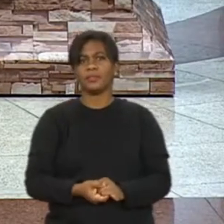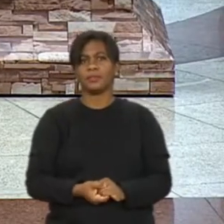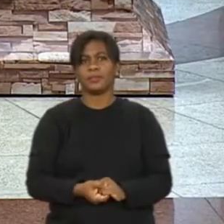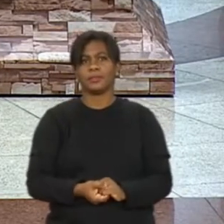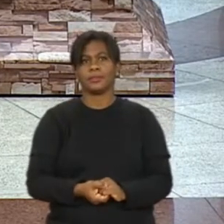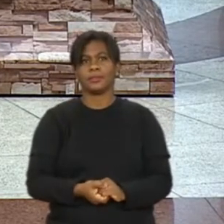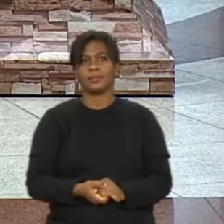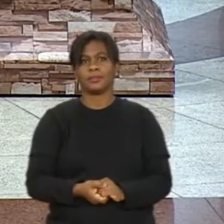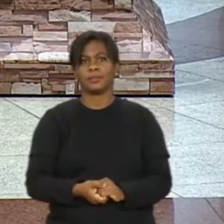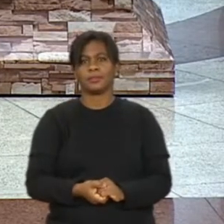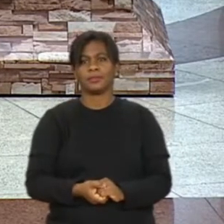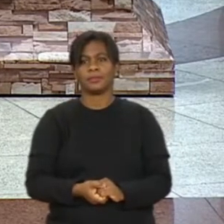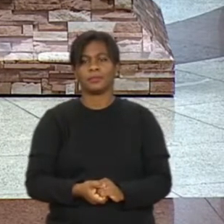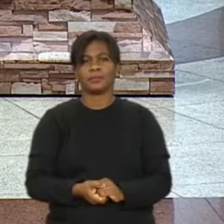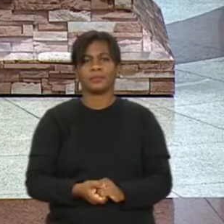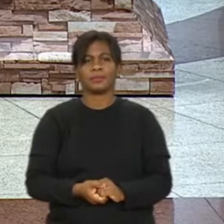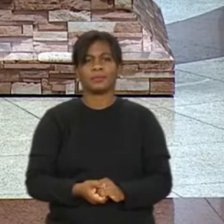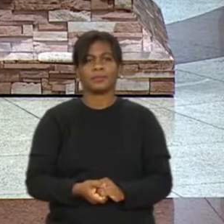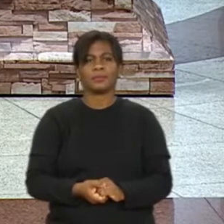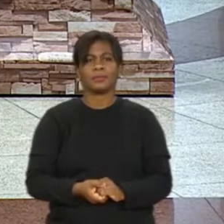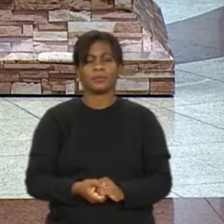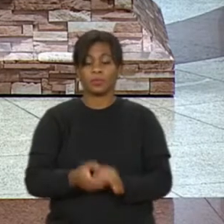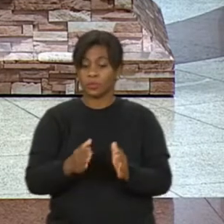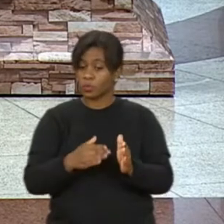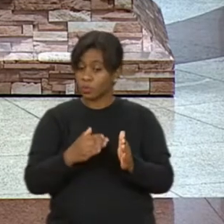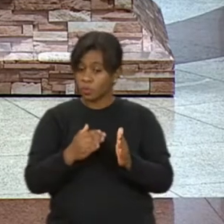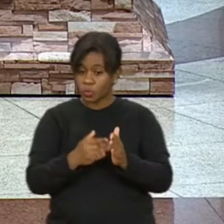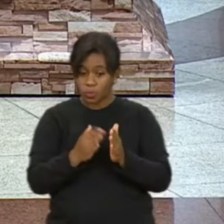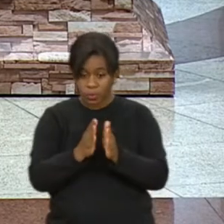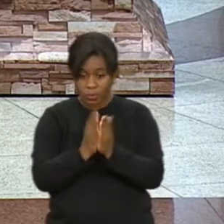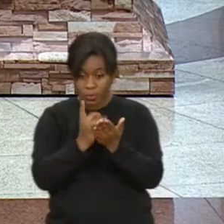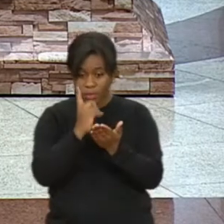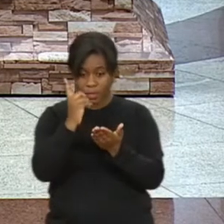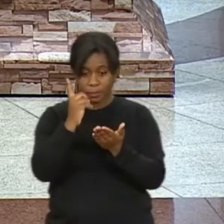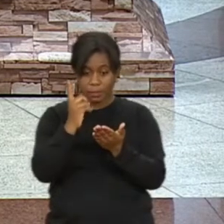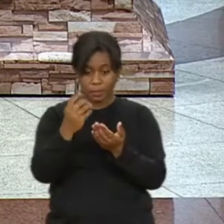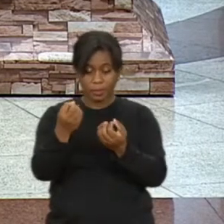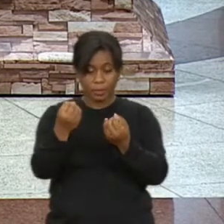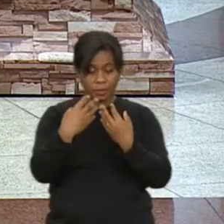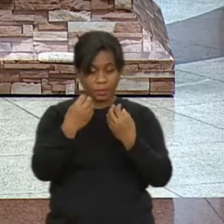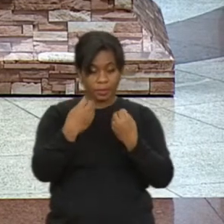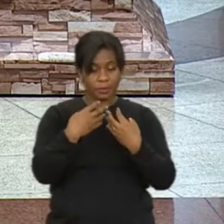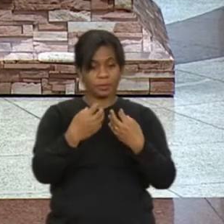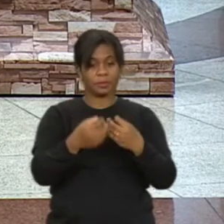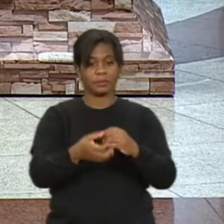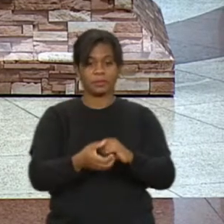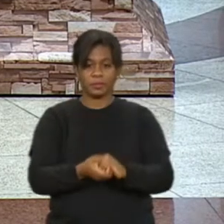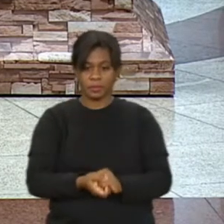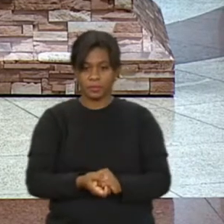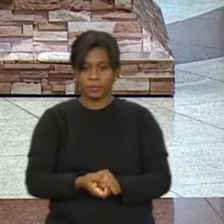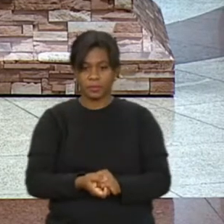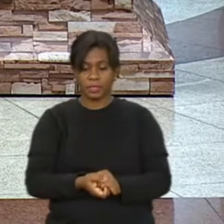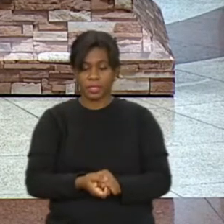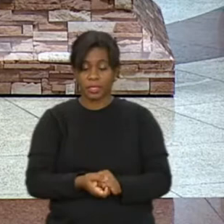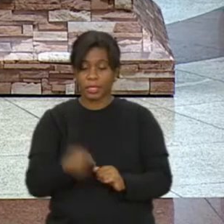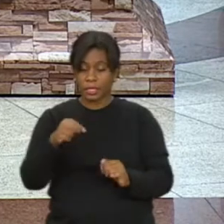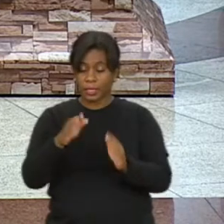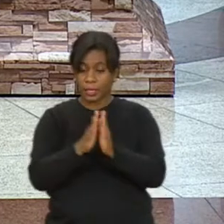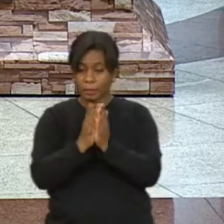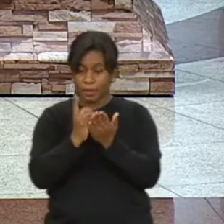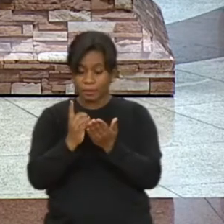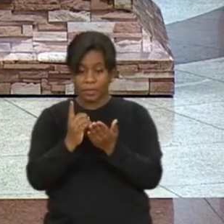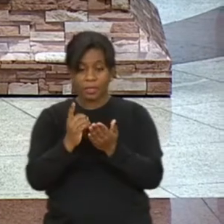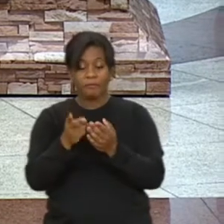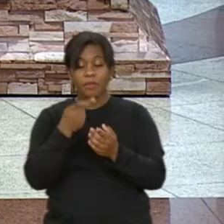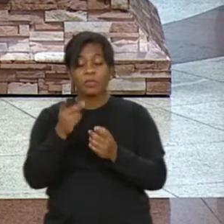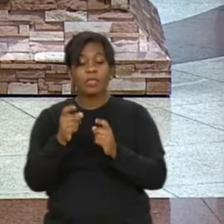Tudo que está na Bíblia é para nos ensinar. E aqui a palavra de Deus manda nós olharmos